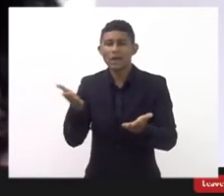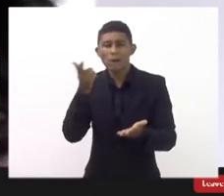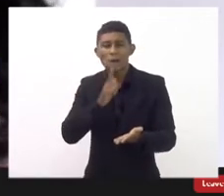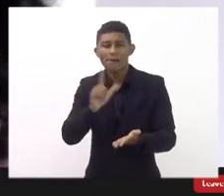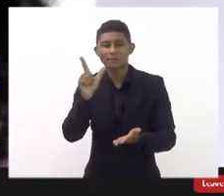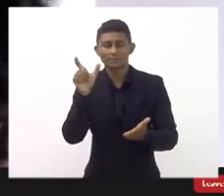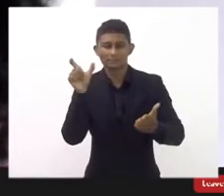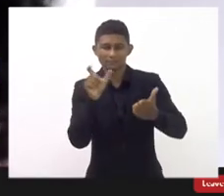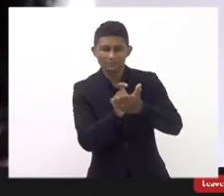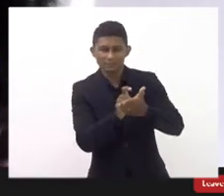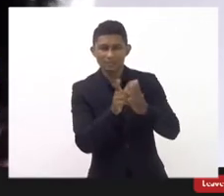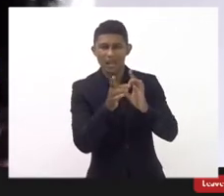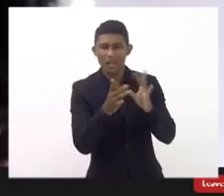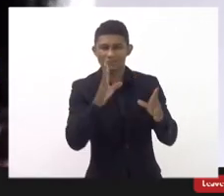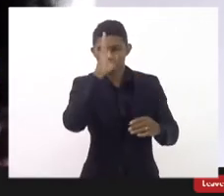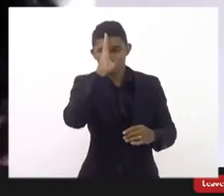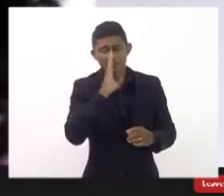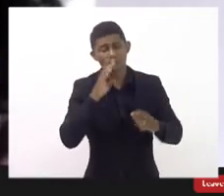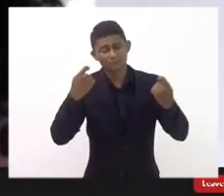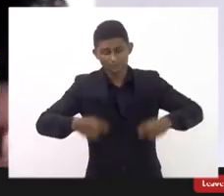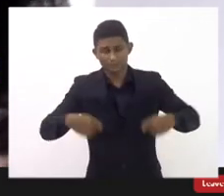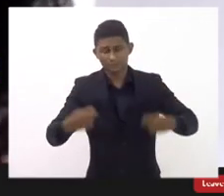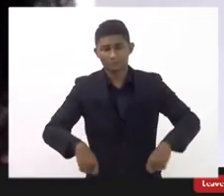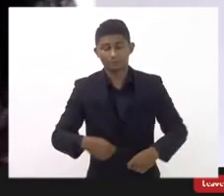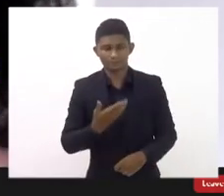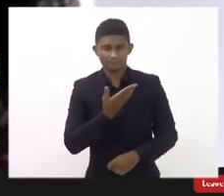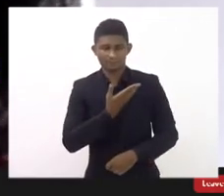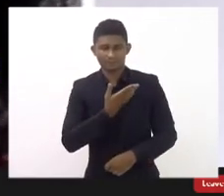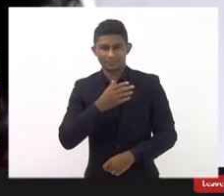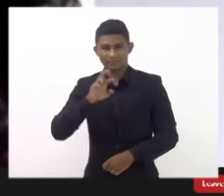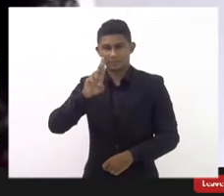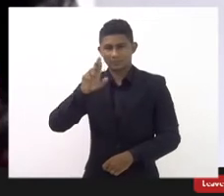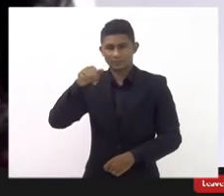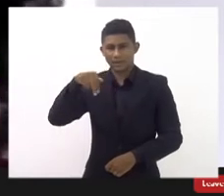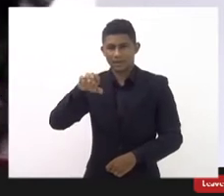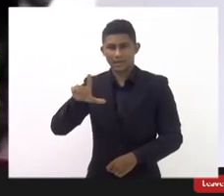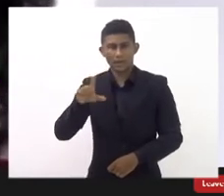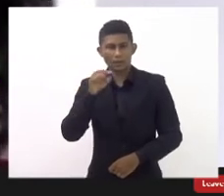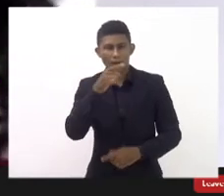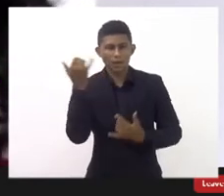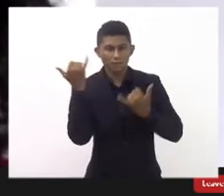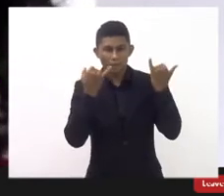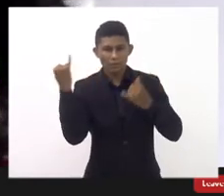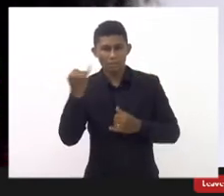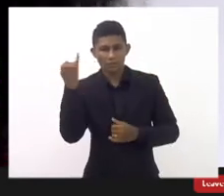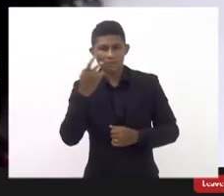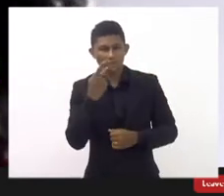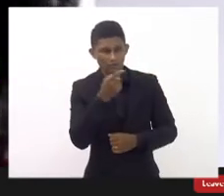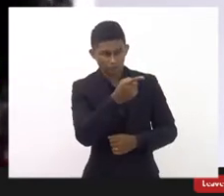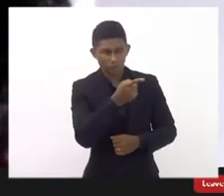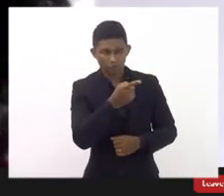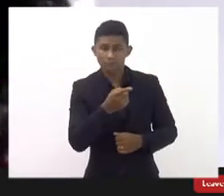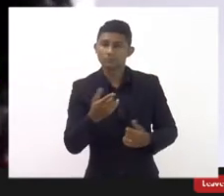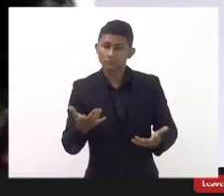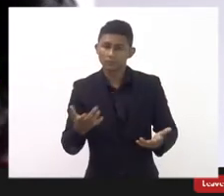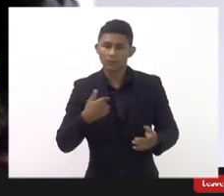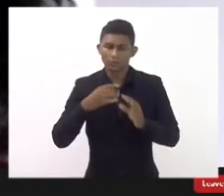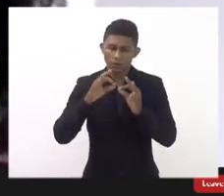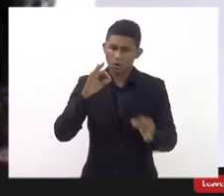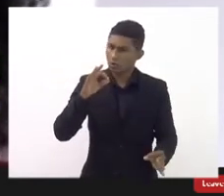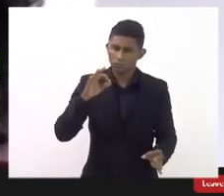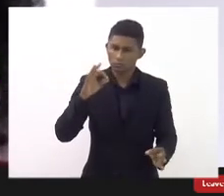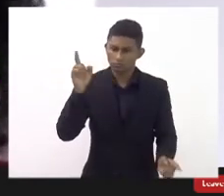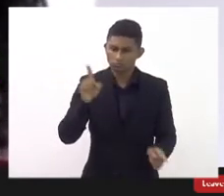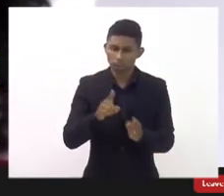concomitante subsequente. A minha colega Raquel trouxe alguns dados importantes também para a gente falar, mas também para não me alongar, eu gostaria de